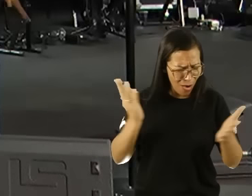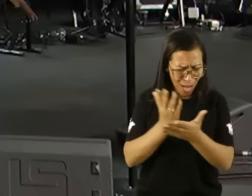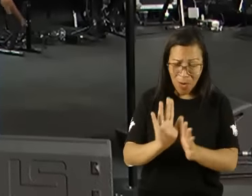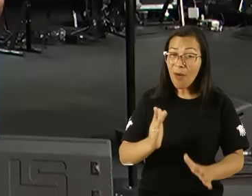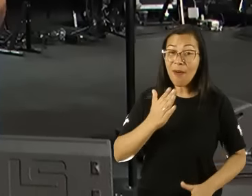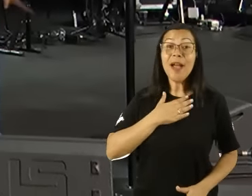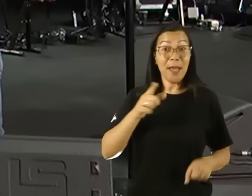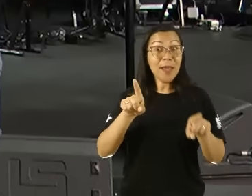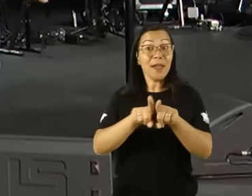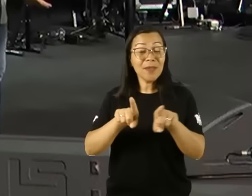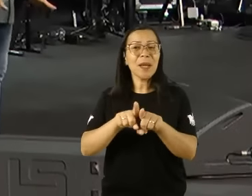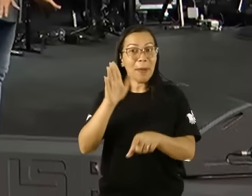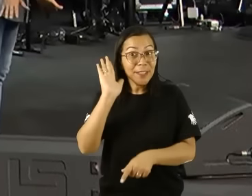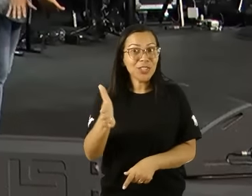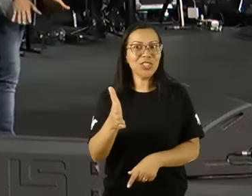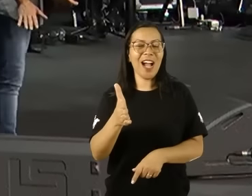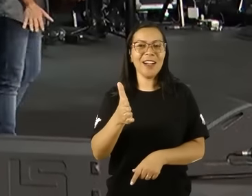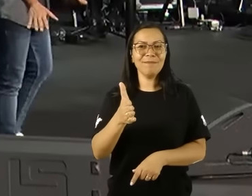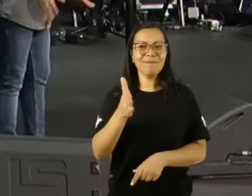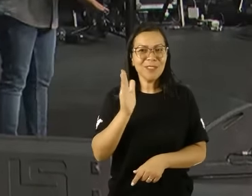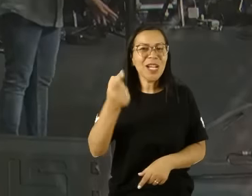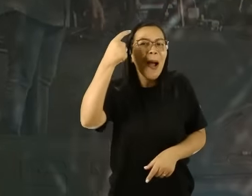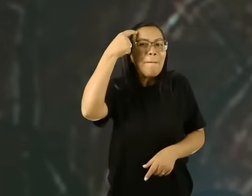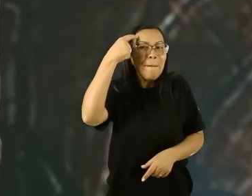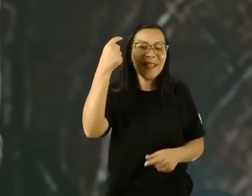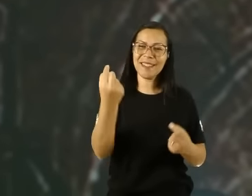lágrima, mas que acabou, chega.